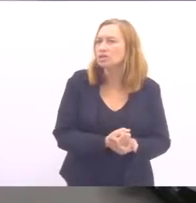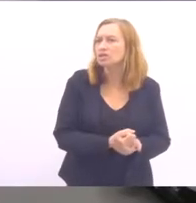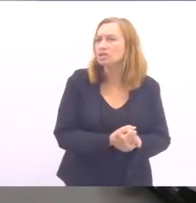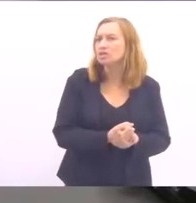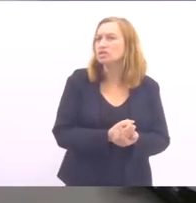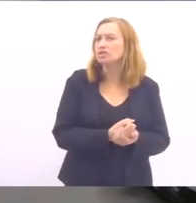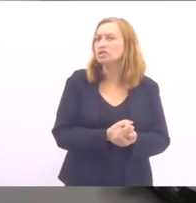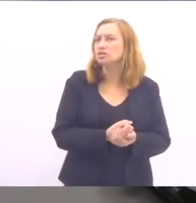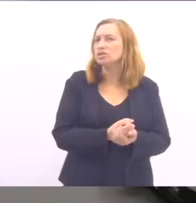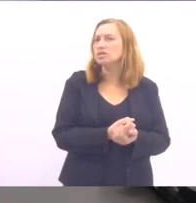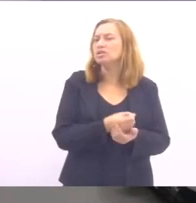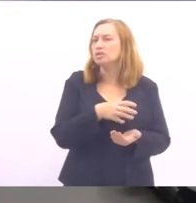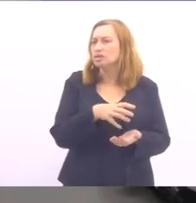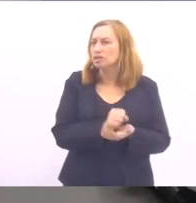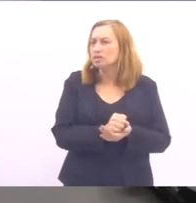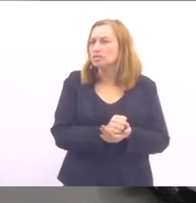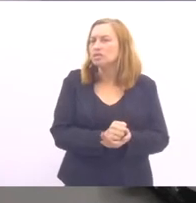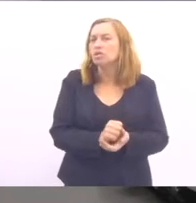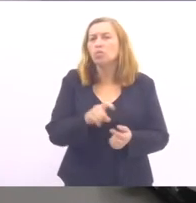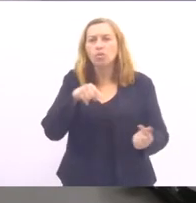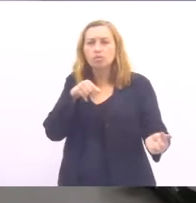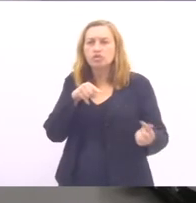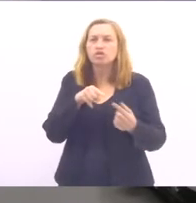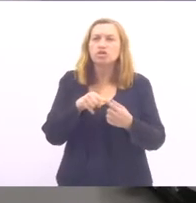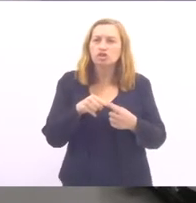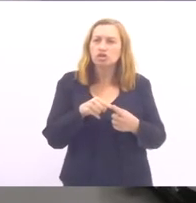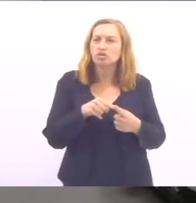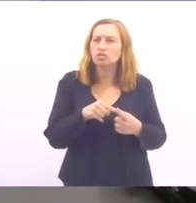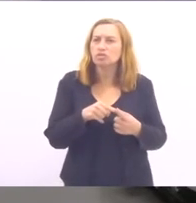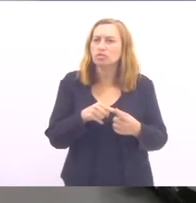tem como objetivo...